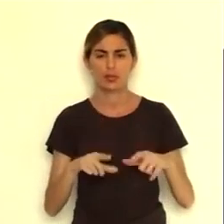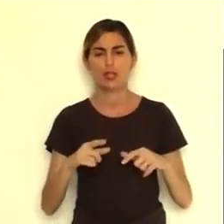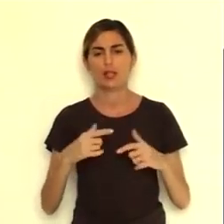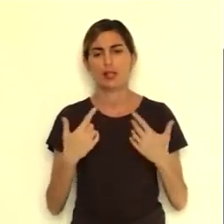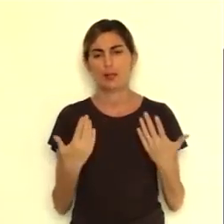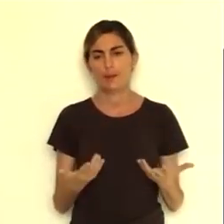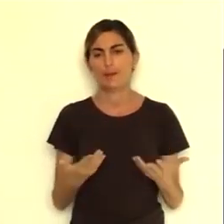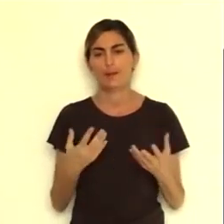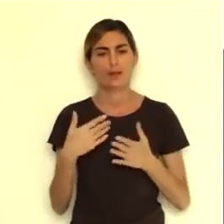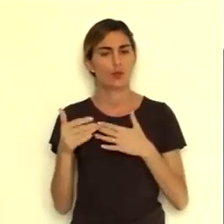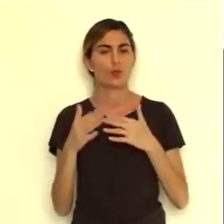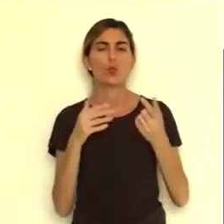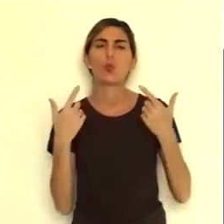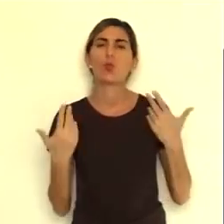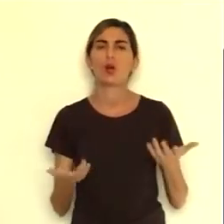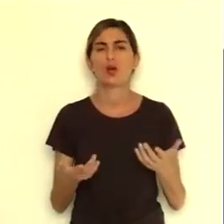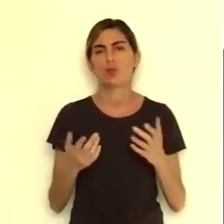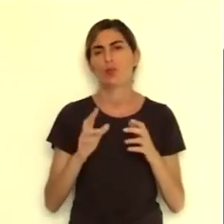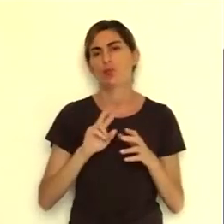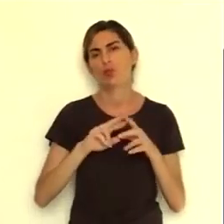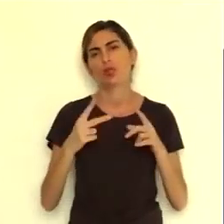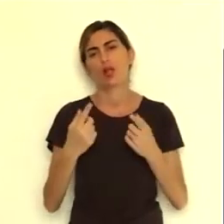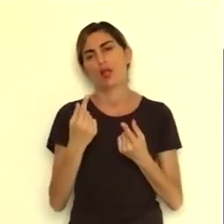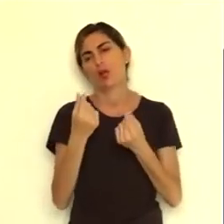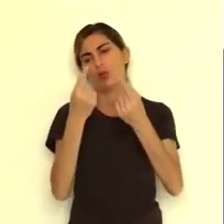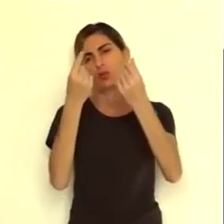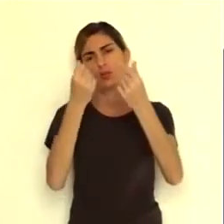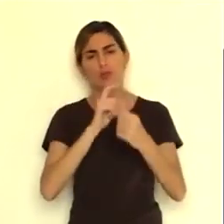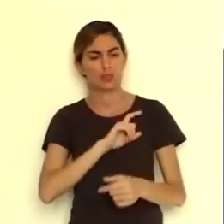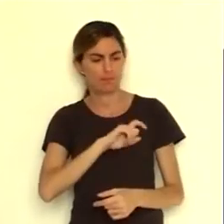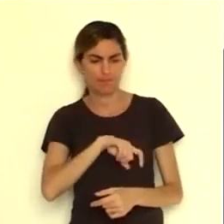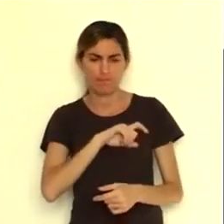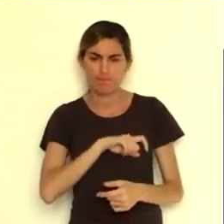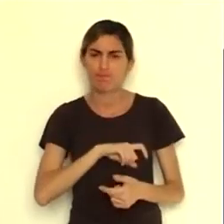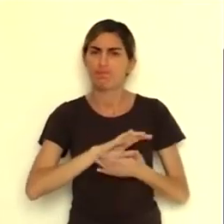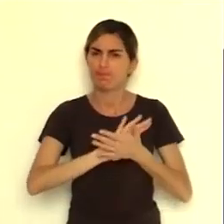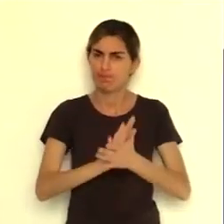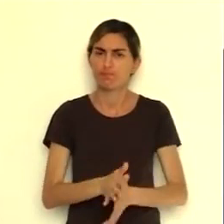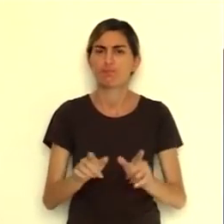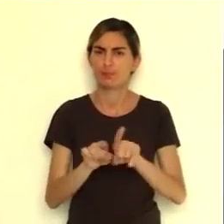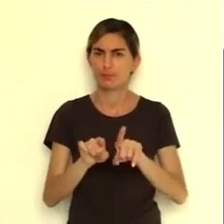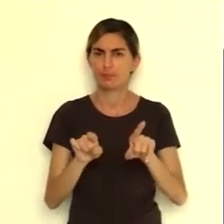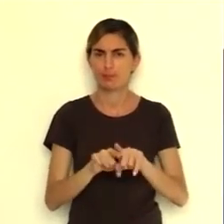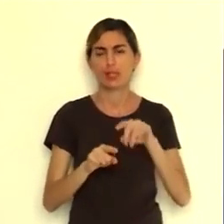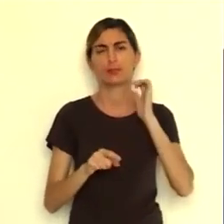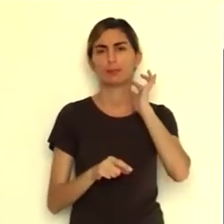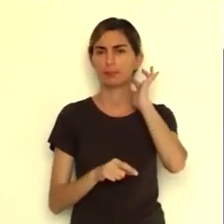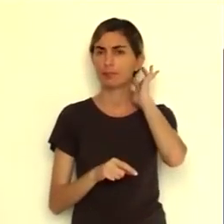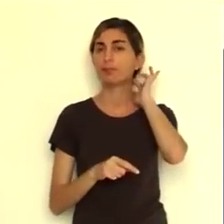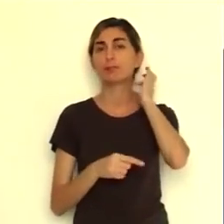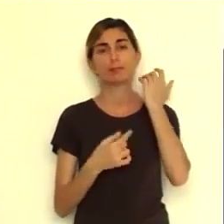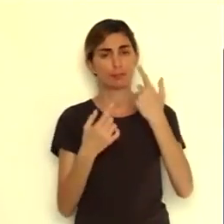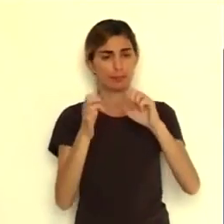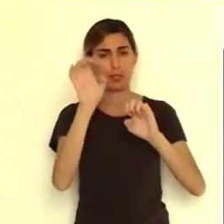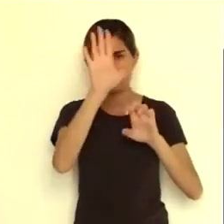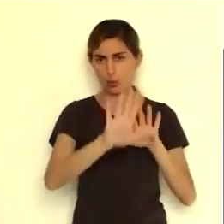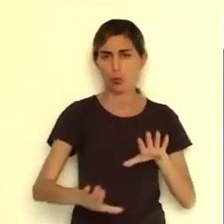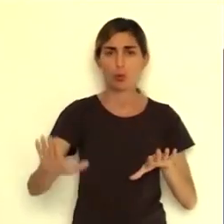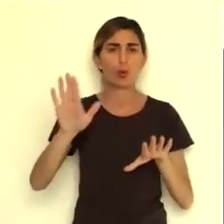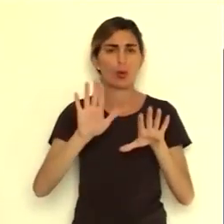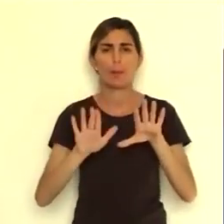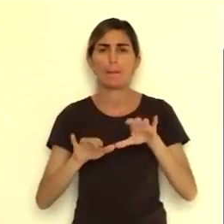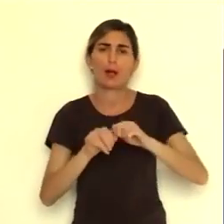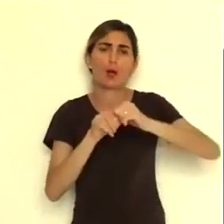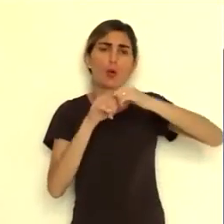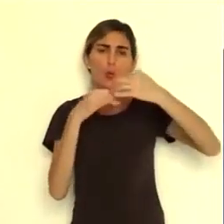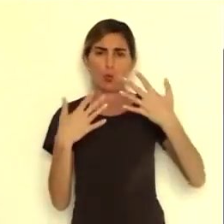contexto, Qual que era esse contexto? Um contexto econômico perverso também. A colonização